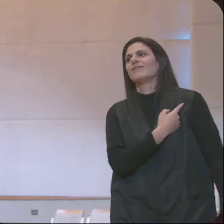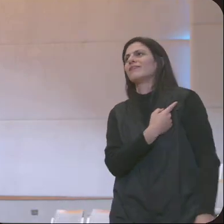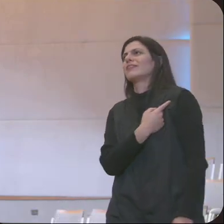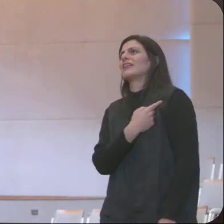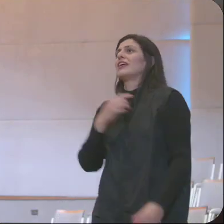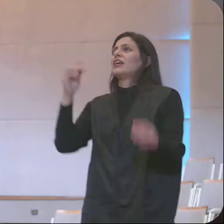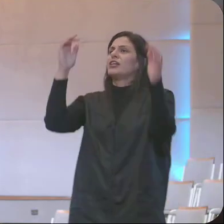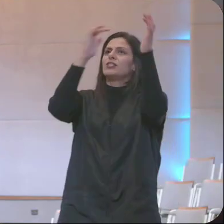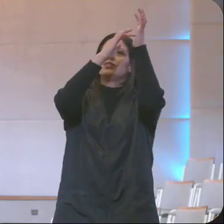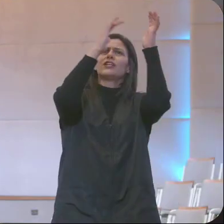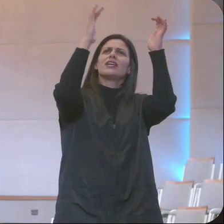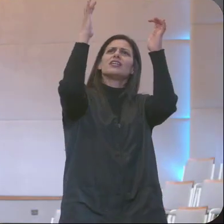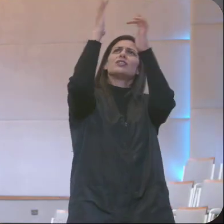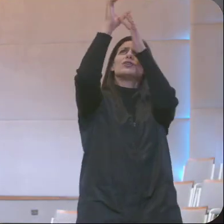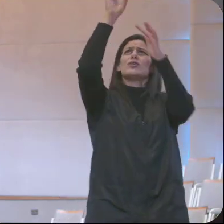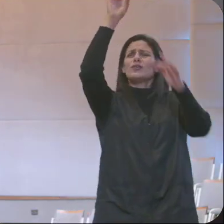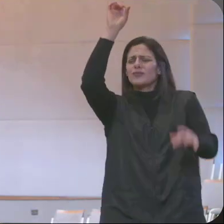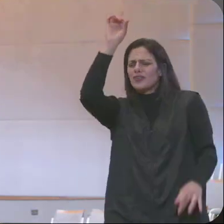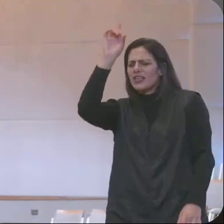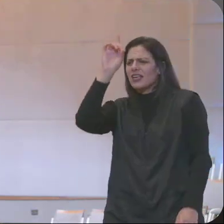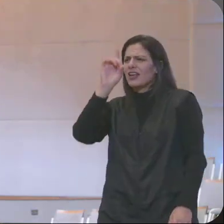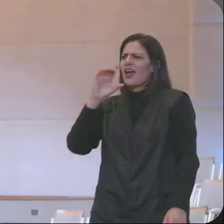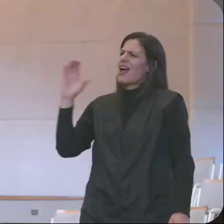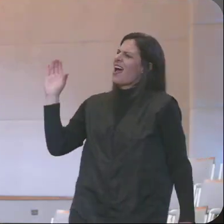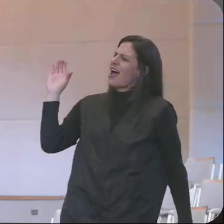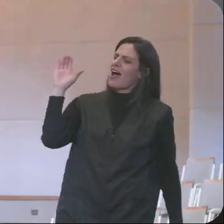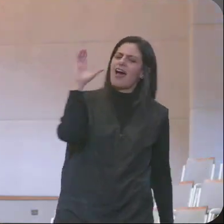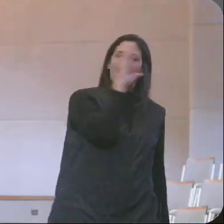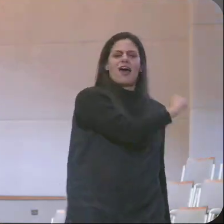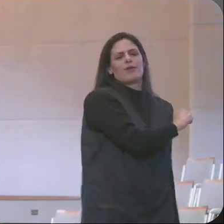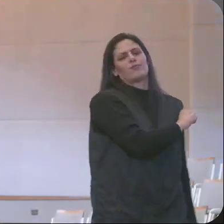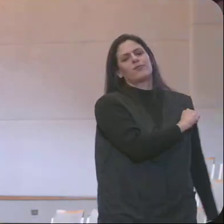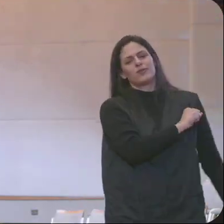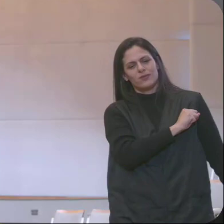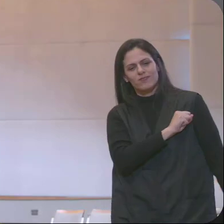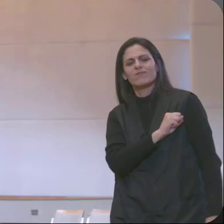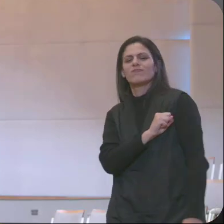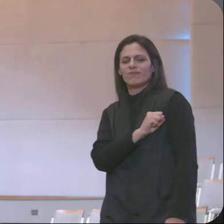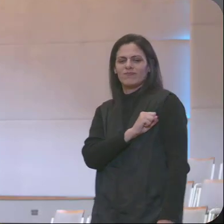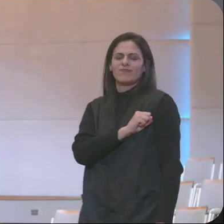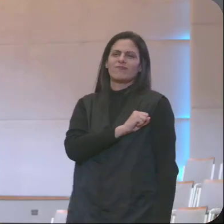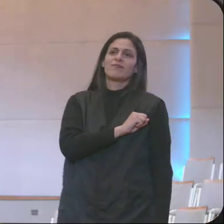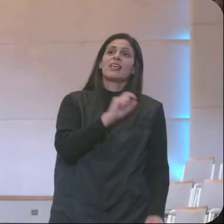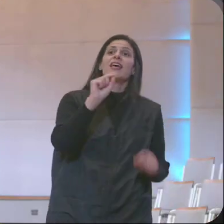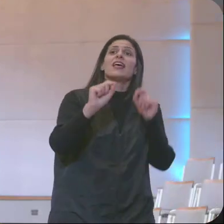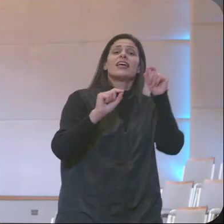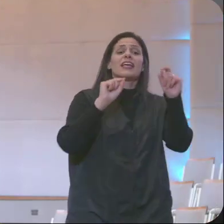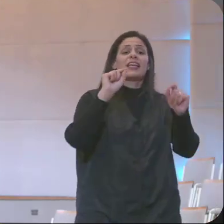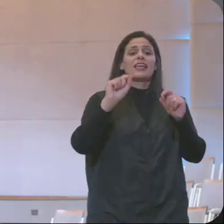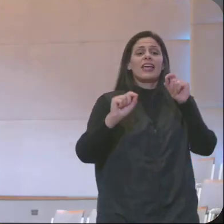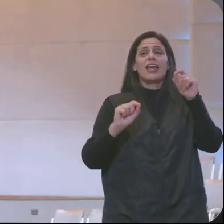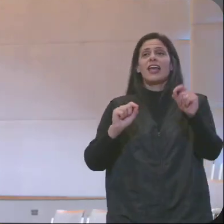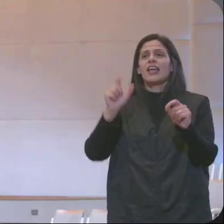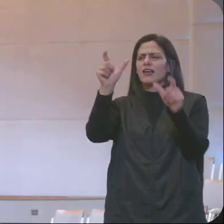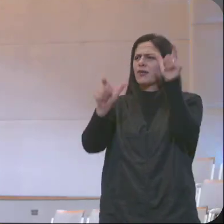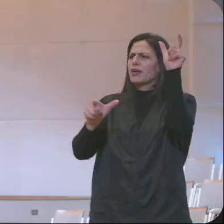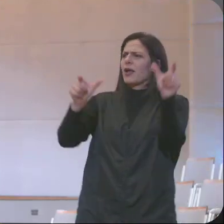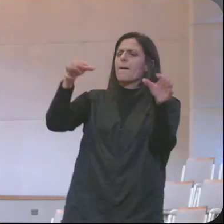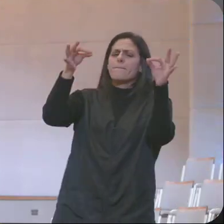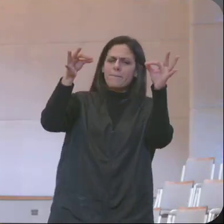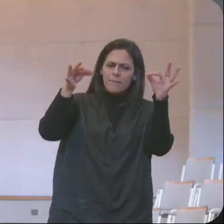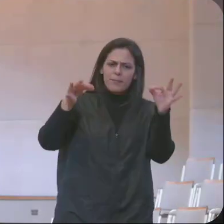Ele virá num piscar de olhar. Quem estiver pronto com ele